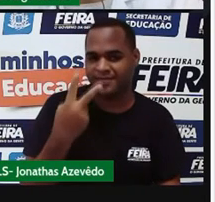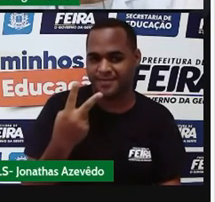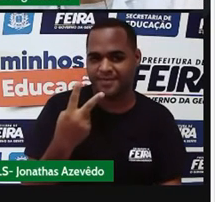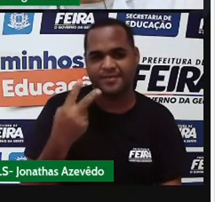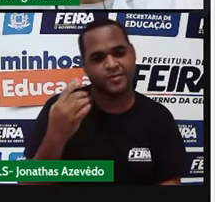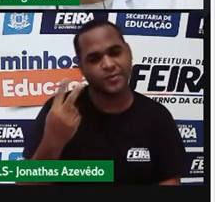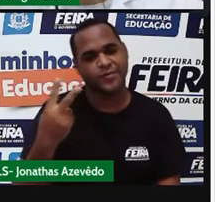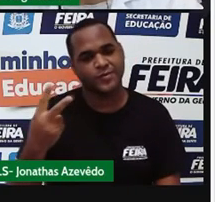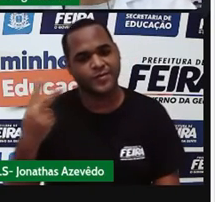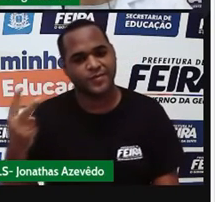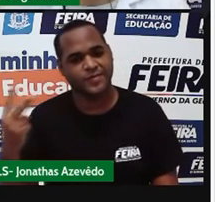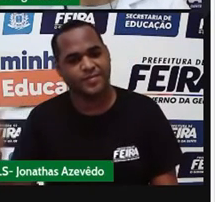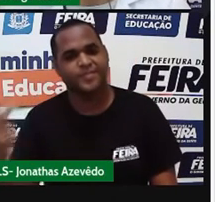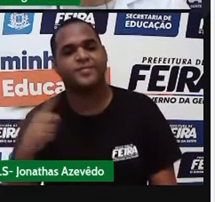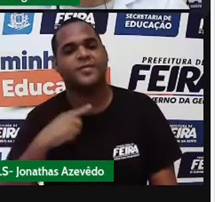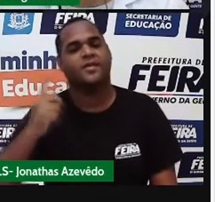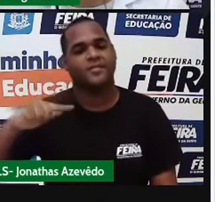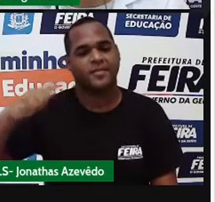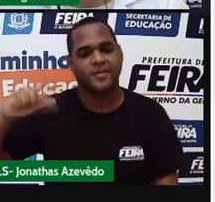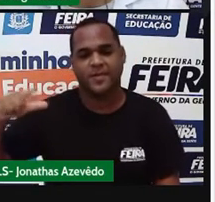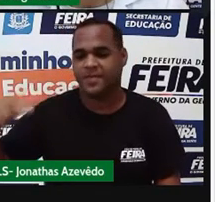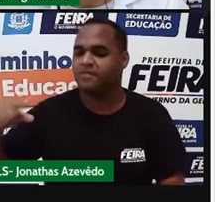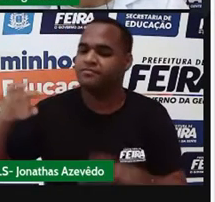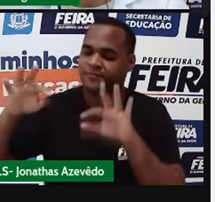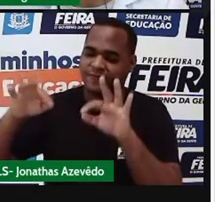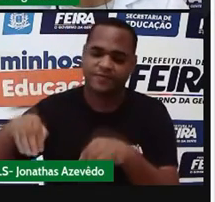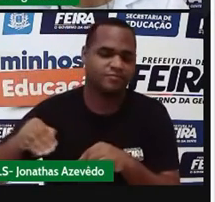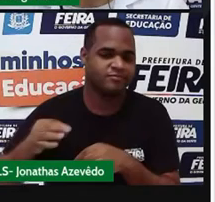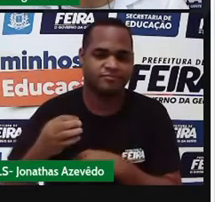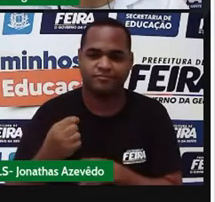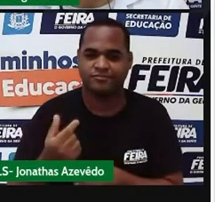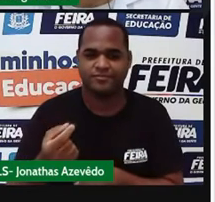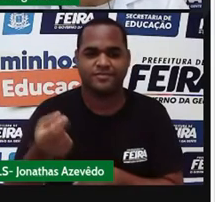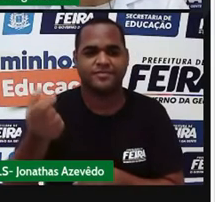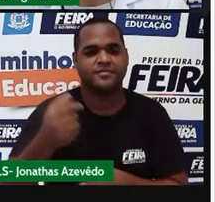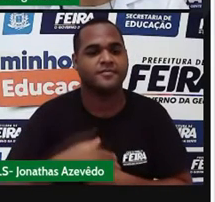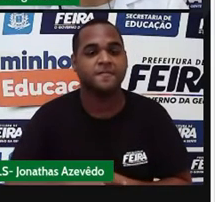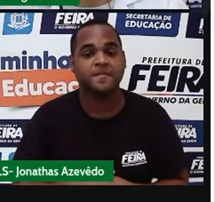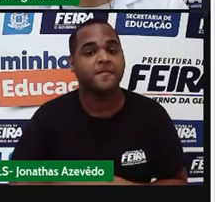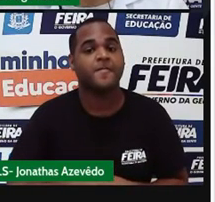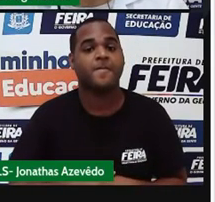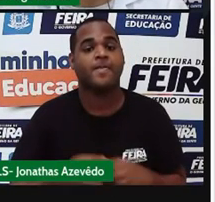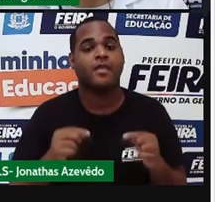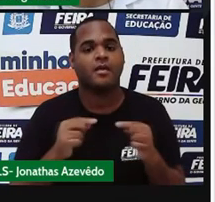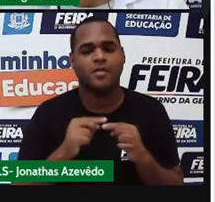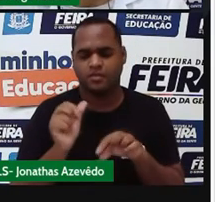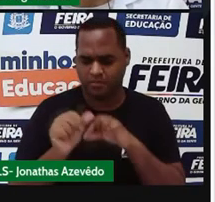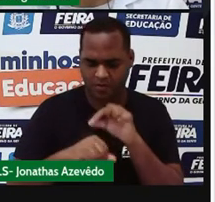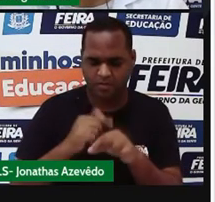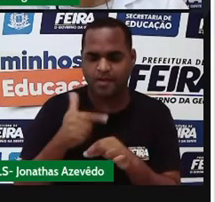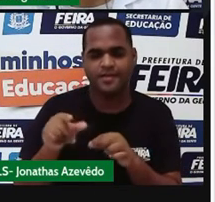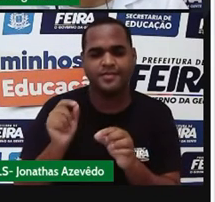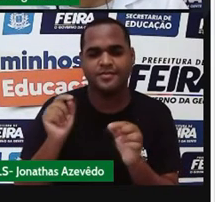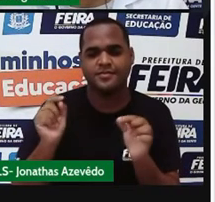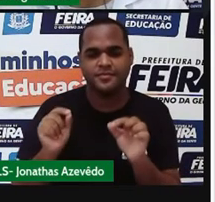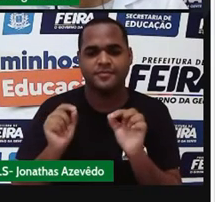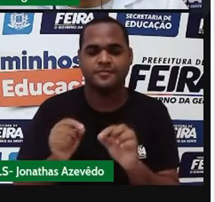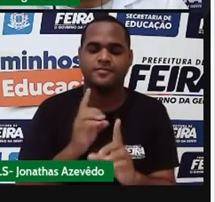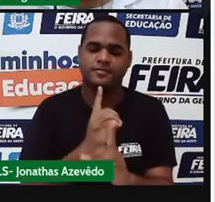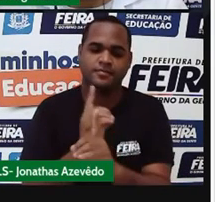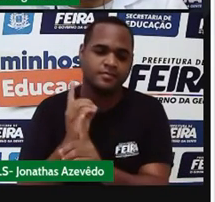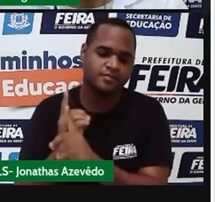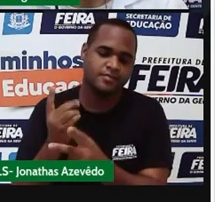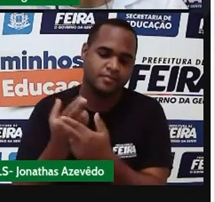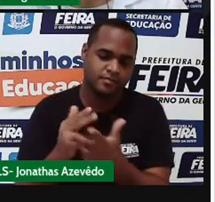1,2 222 se repetindo infinitamente é um que é que mudou só a forma de encontrar a parte que